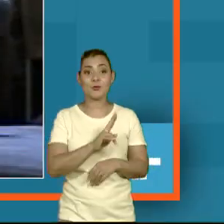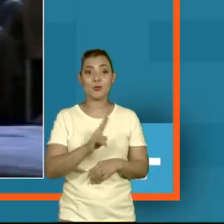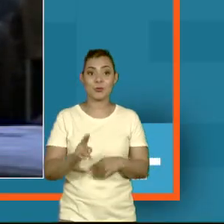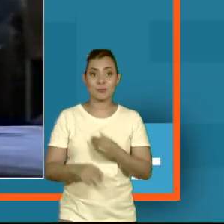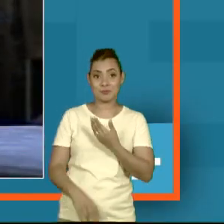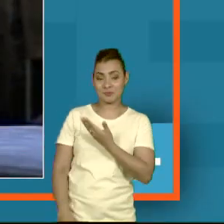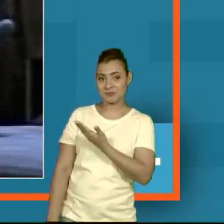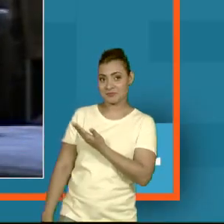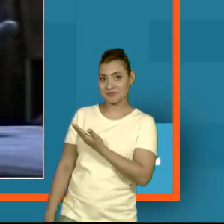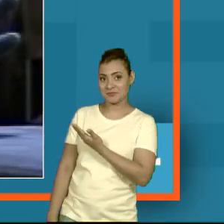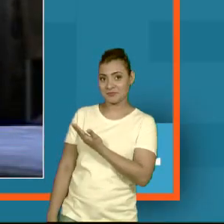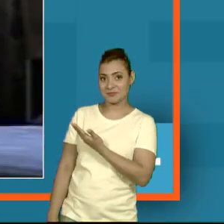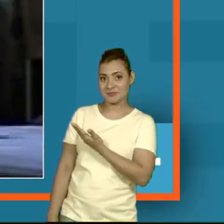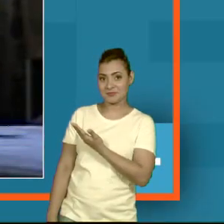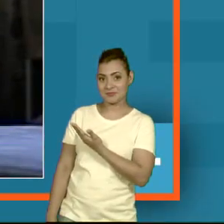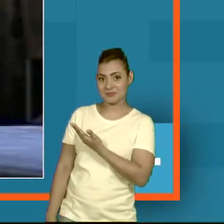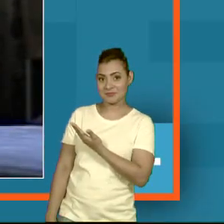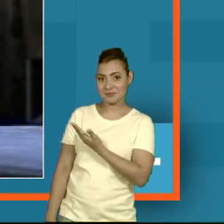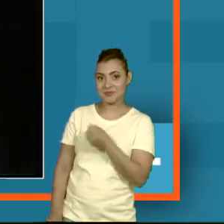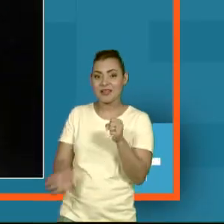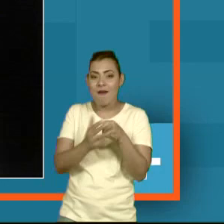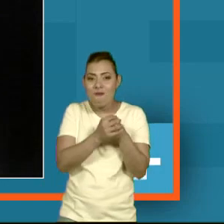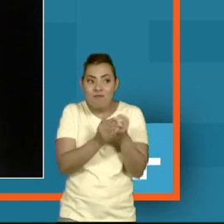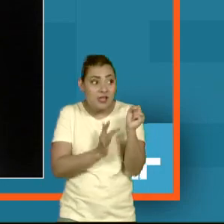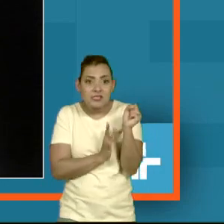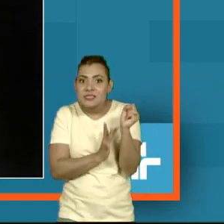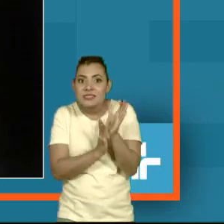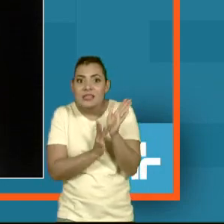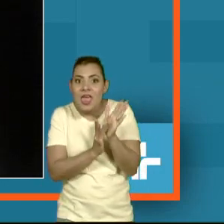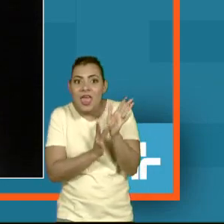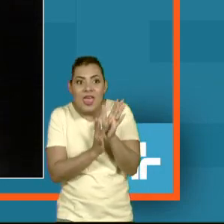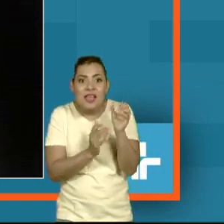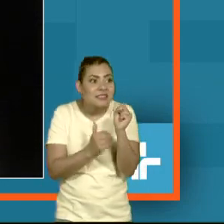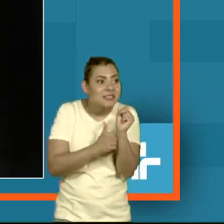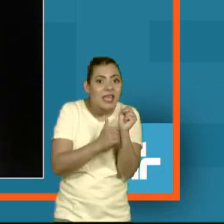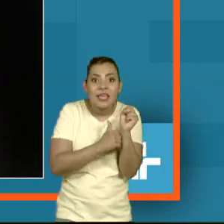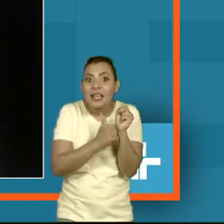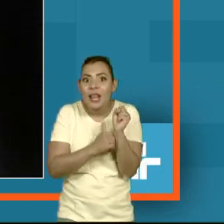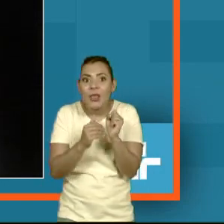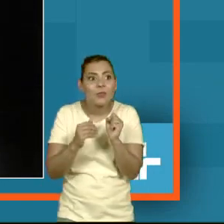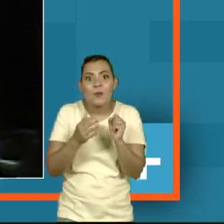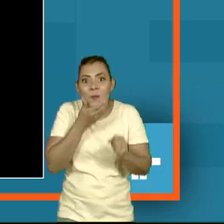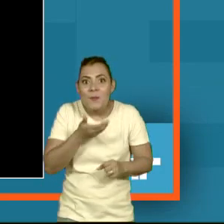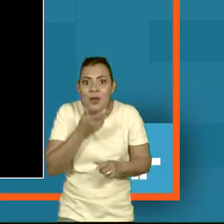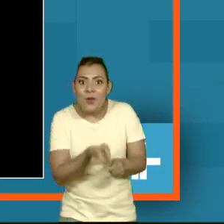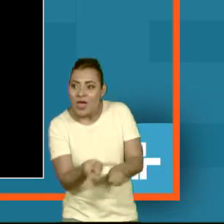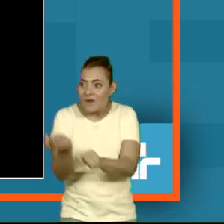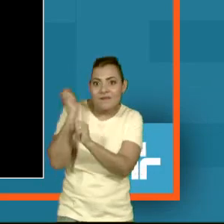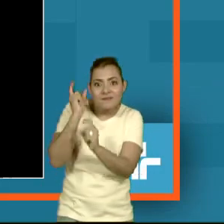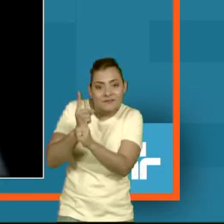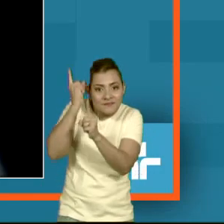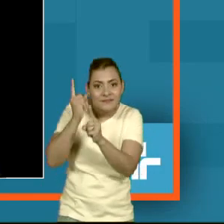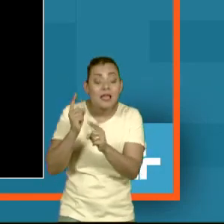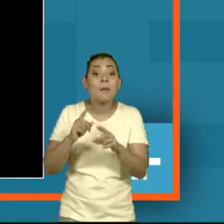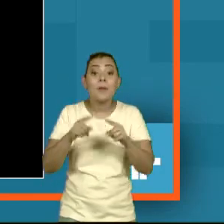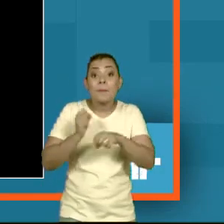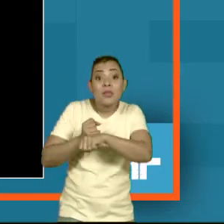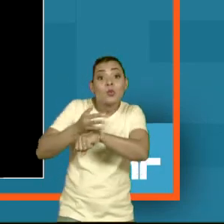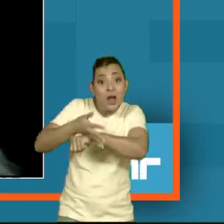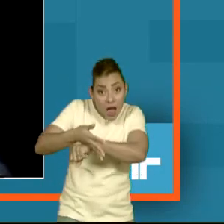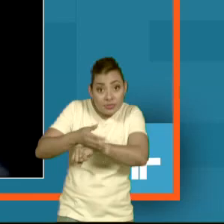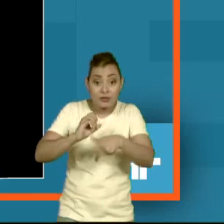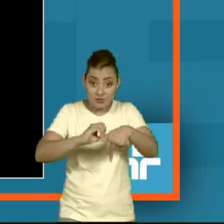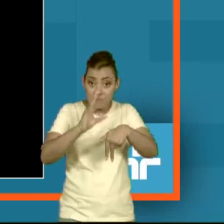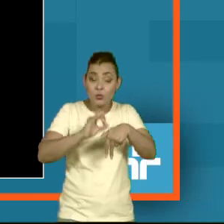chamado O Enigma de Papai Noel, tá? E se criou um especial de Natal, que a gente gravou naquela época, nas madrugadas, na TV